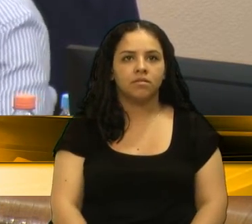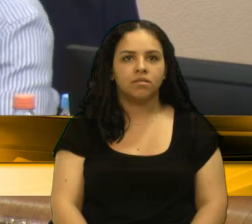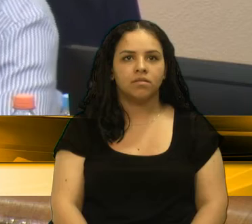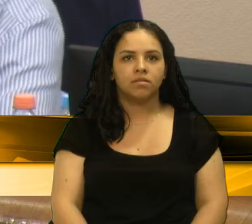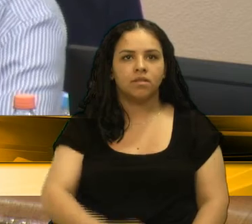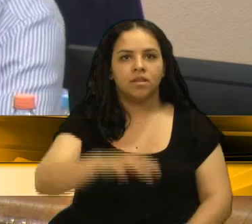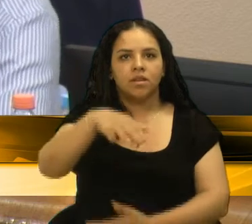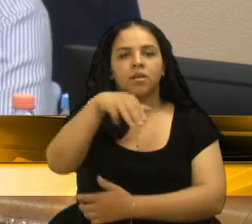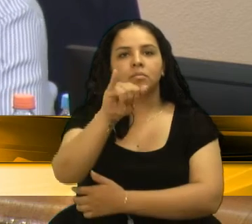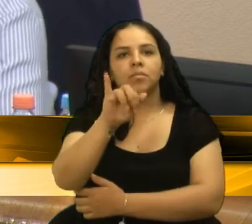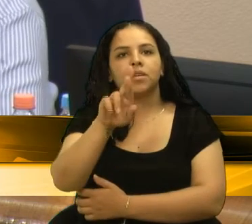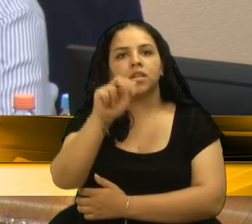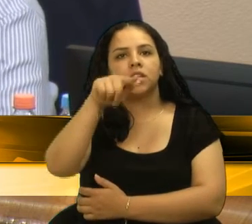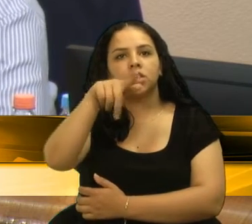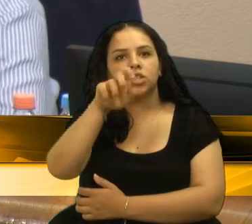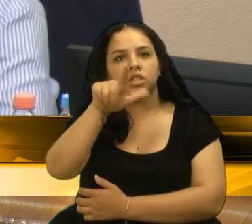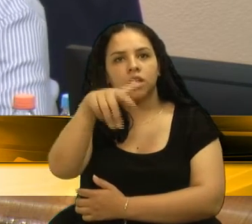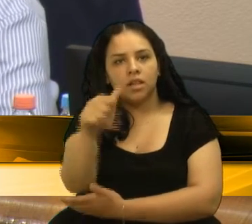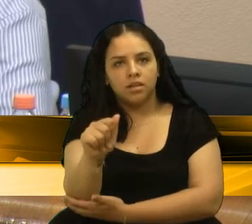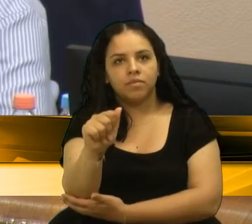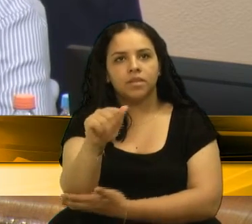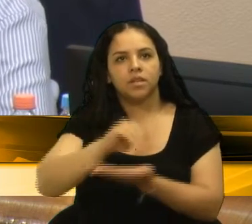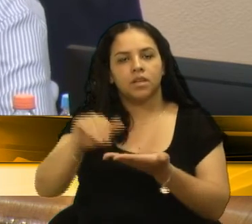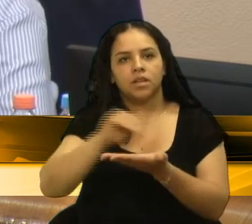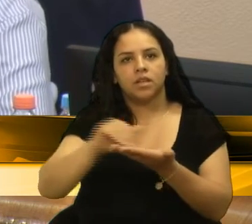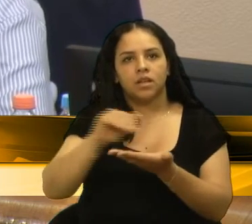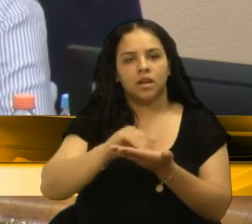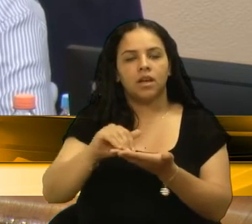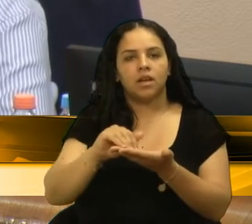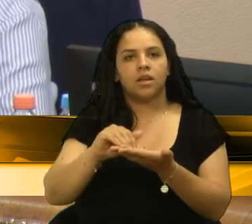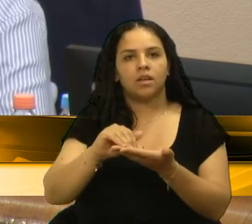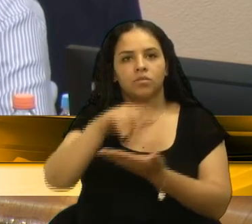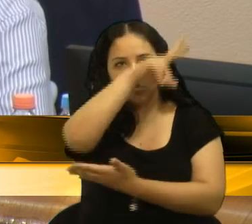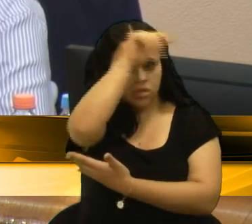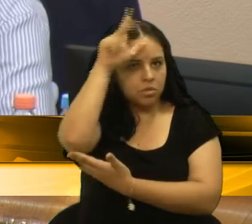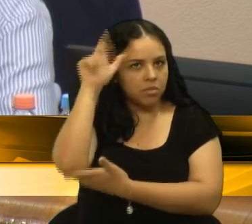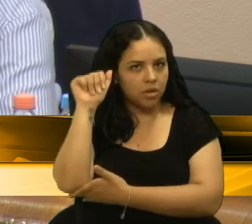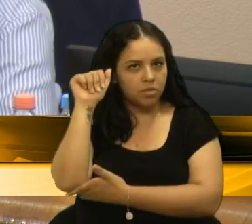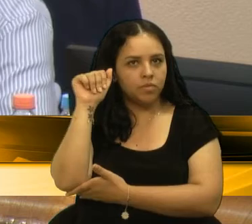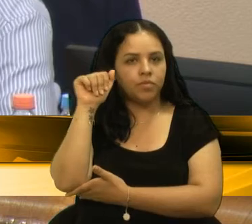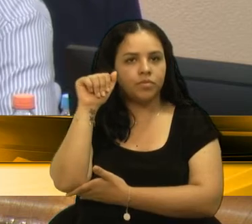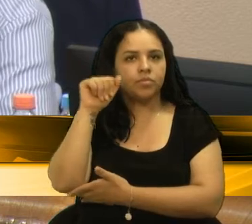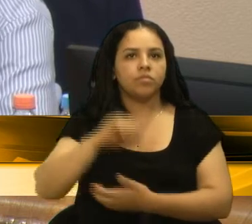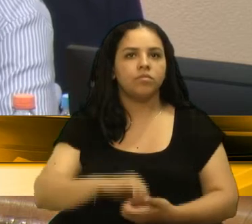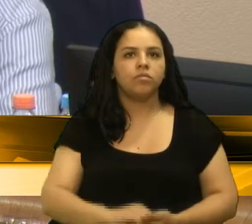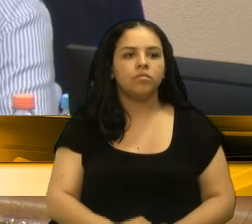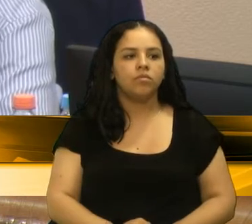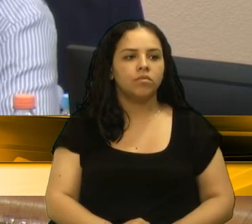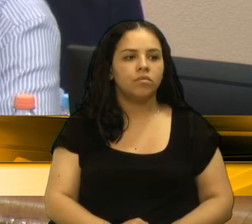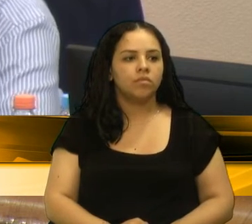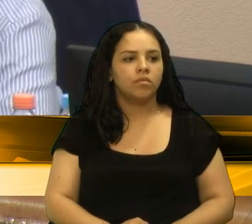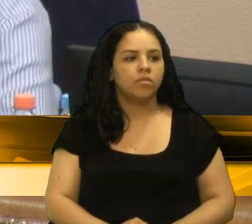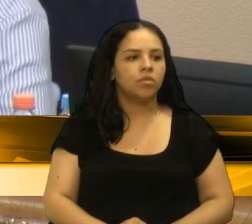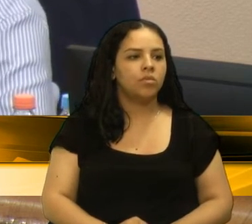Mirângela Rossi, secretária municipal de urbanismo. Mirângela, desculpa, é que o presidente fez um erro